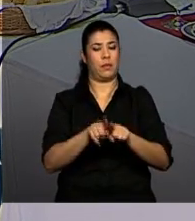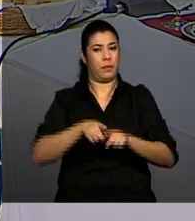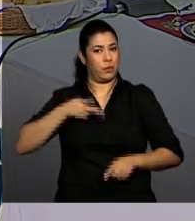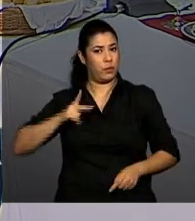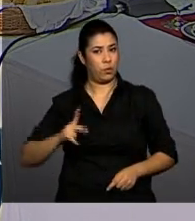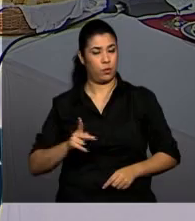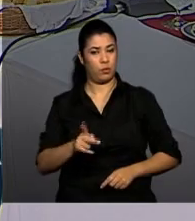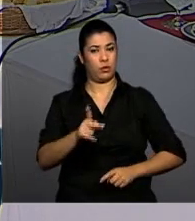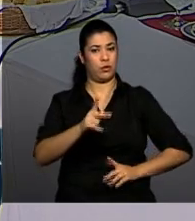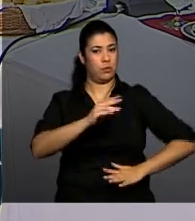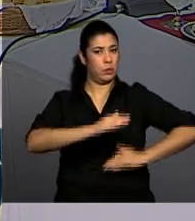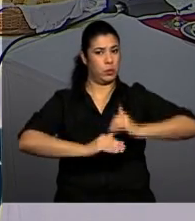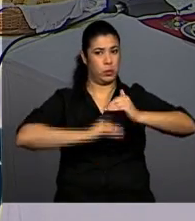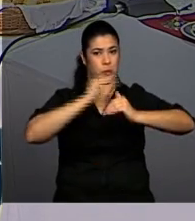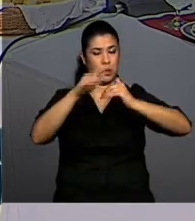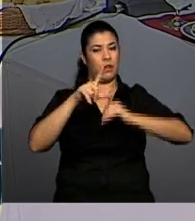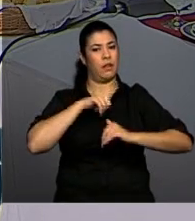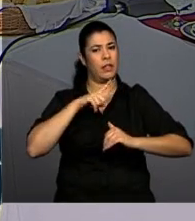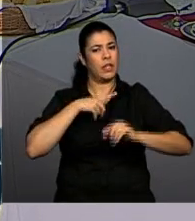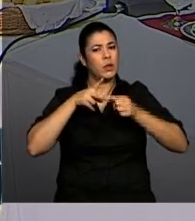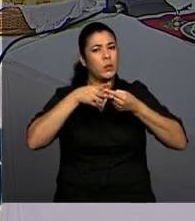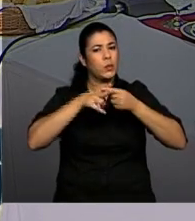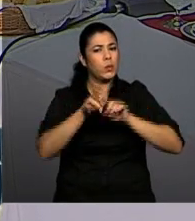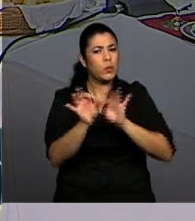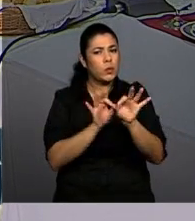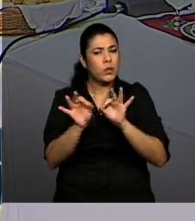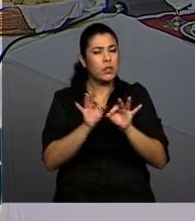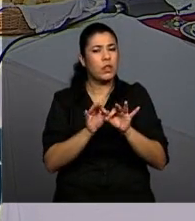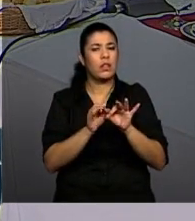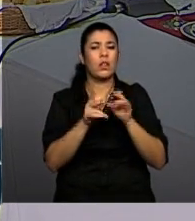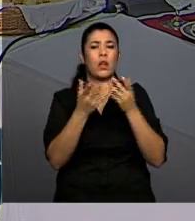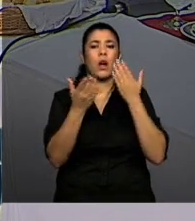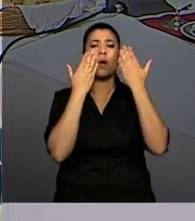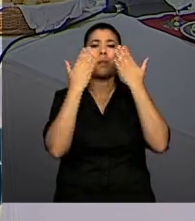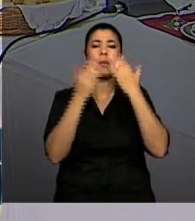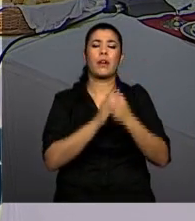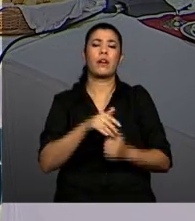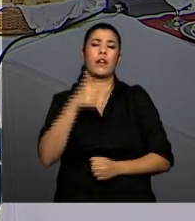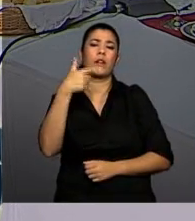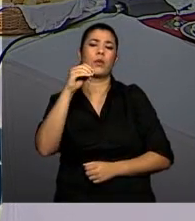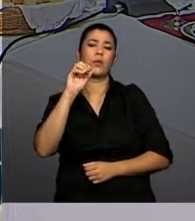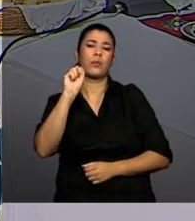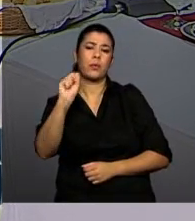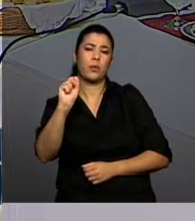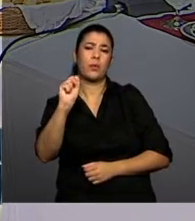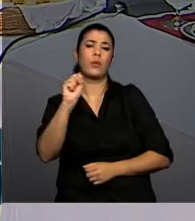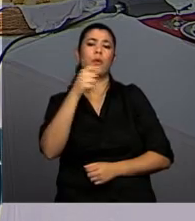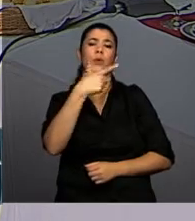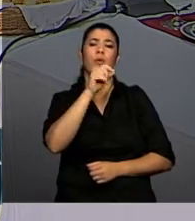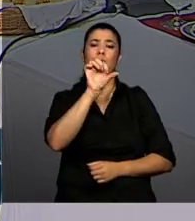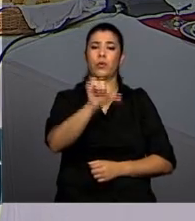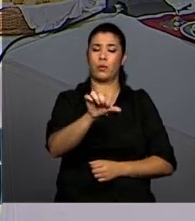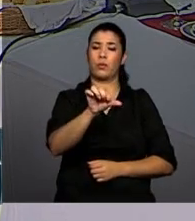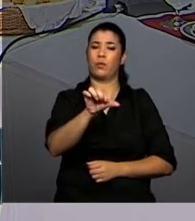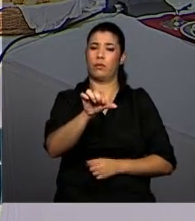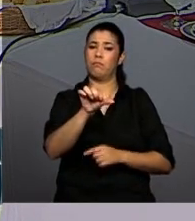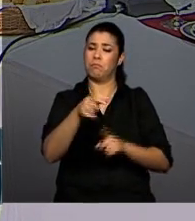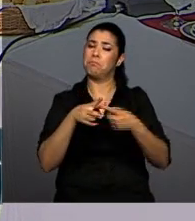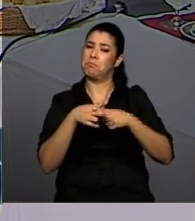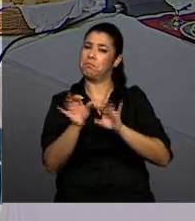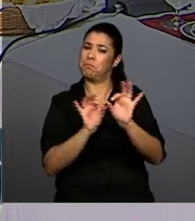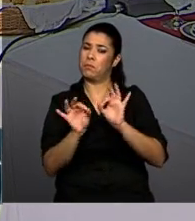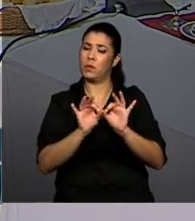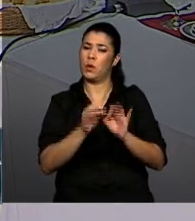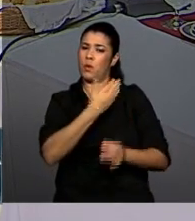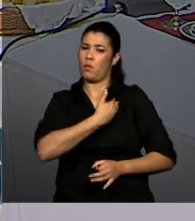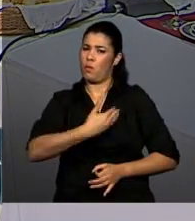crescimento existem ajustes como fizemos em 2008 e 2009 o governo tem sido capaz o nosso